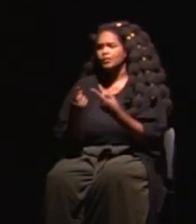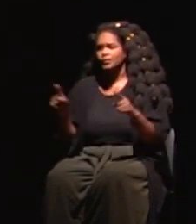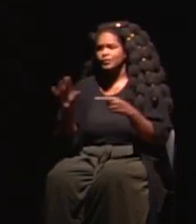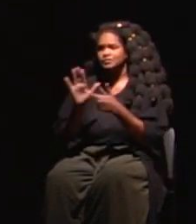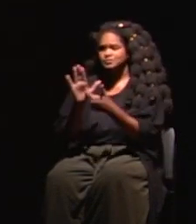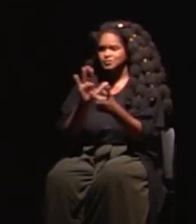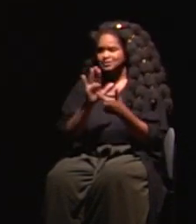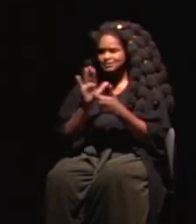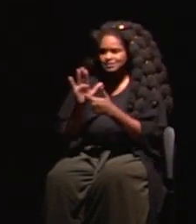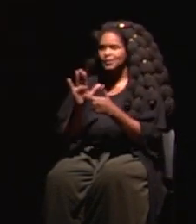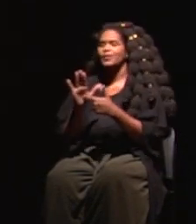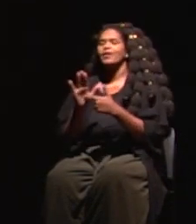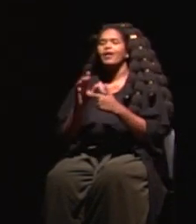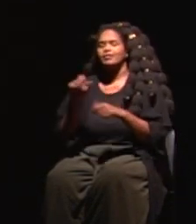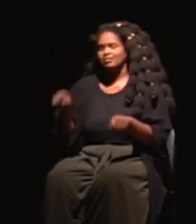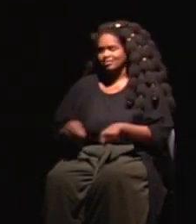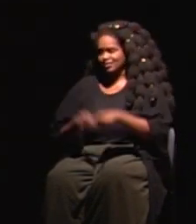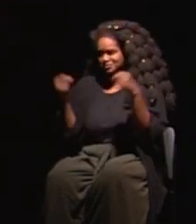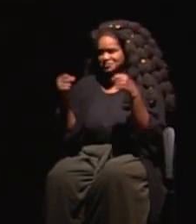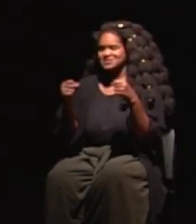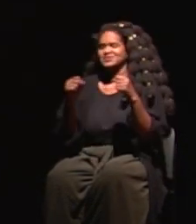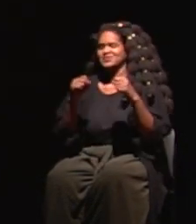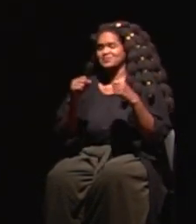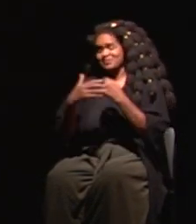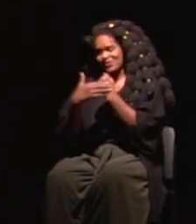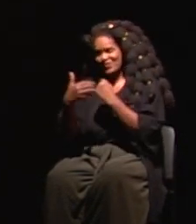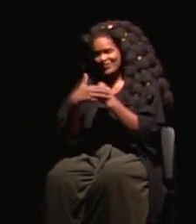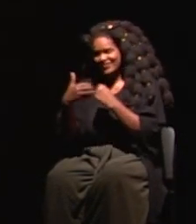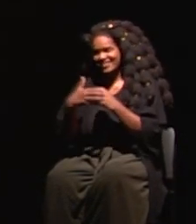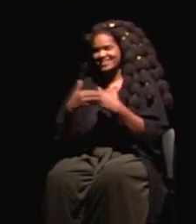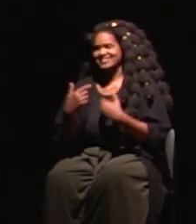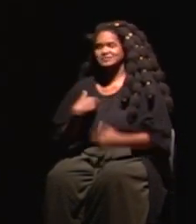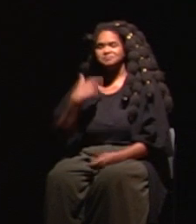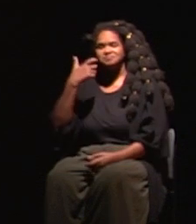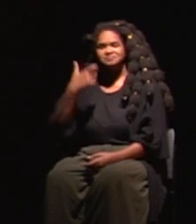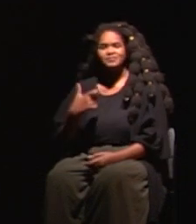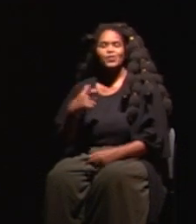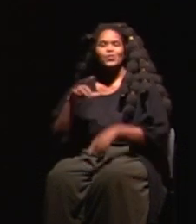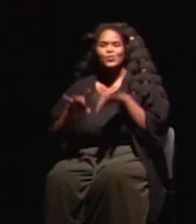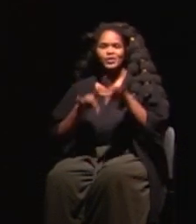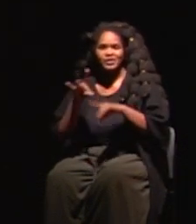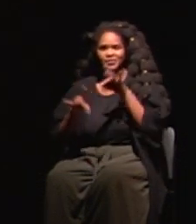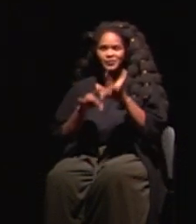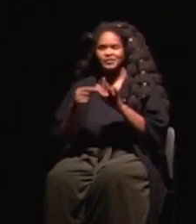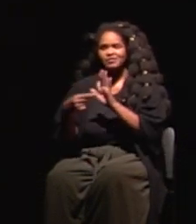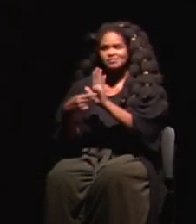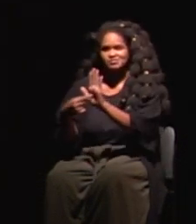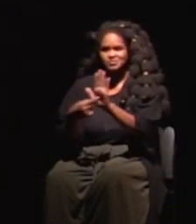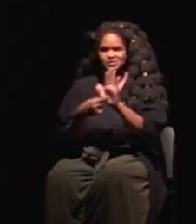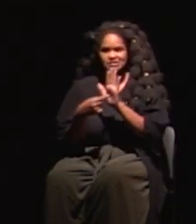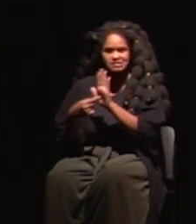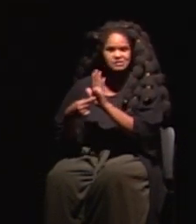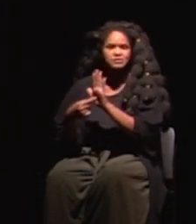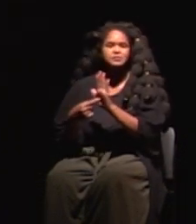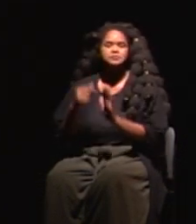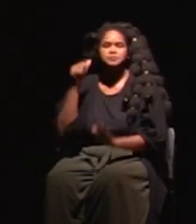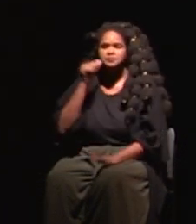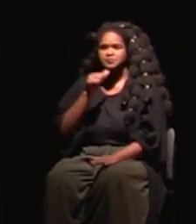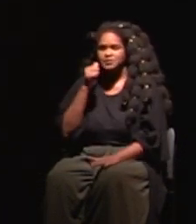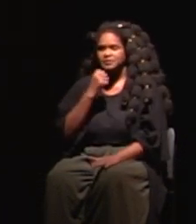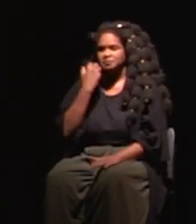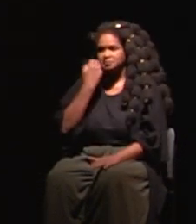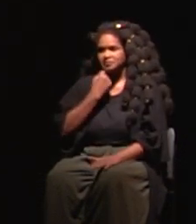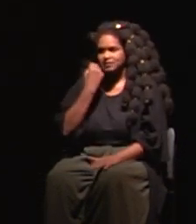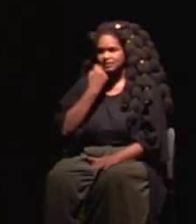Abril, Desobediência pelo Afeto. Eu sou Eliana Pradilha, uma das curadoras da exposição. Sou uma mulher